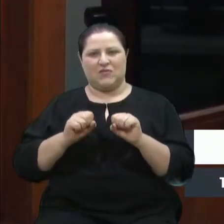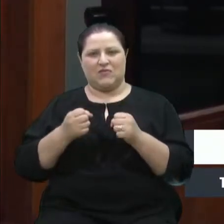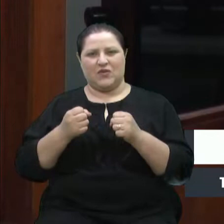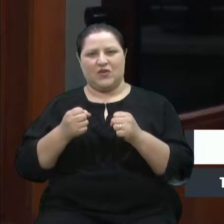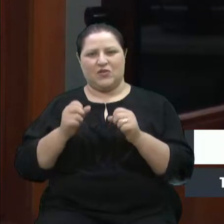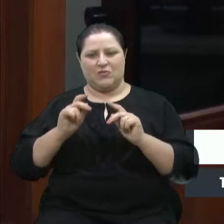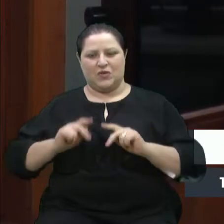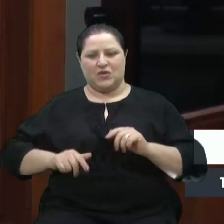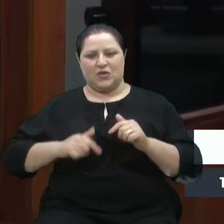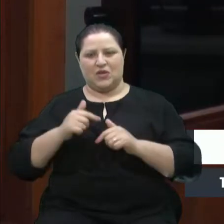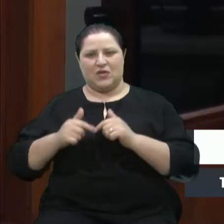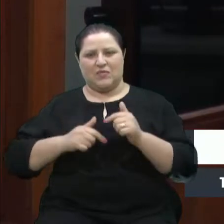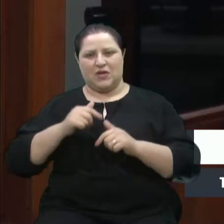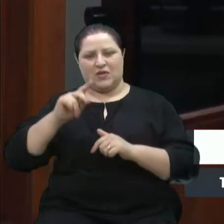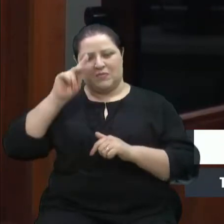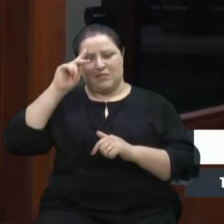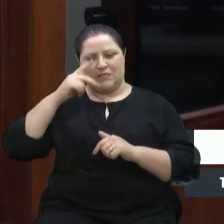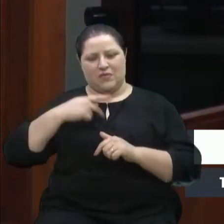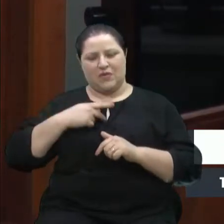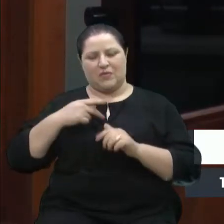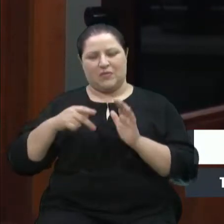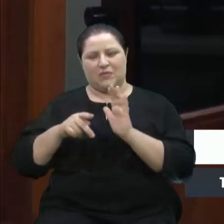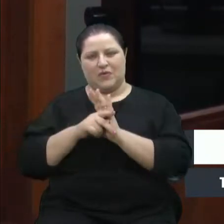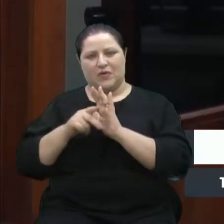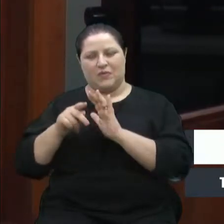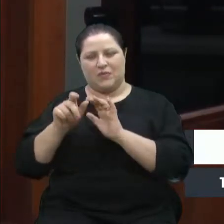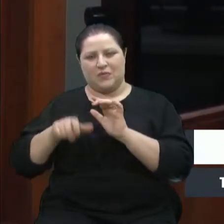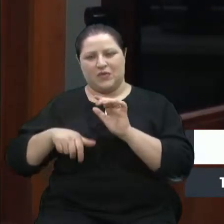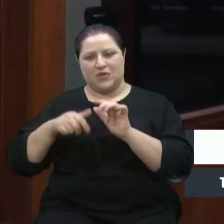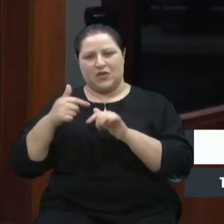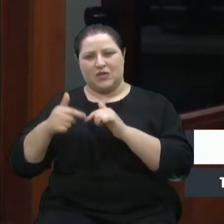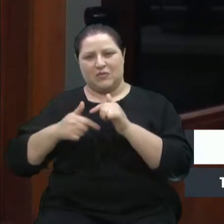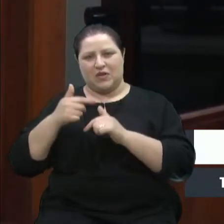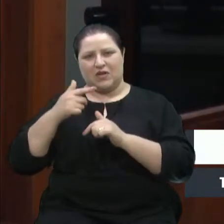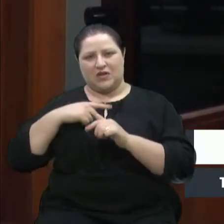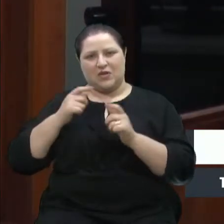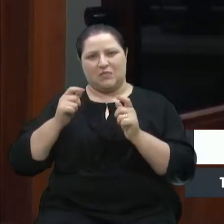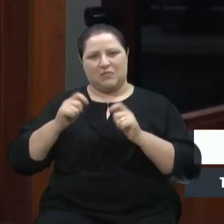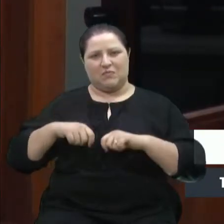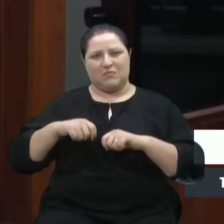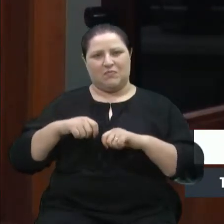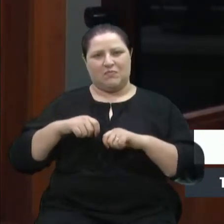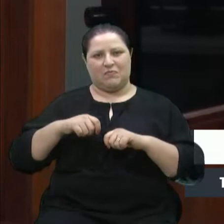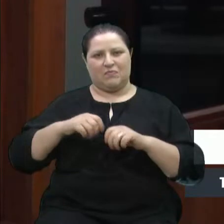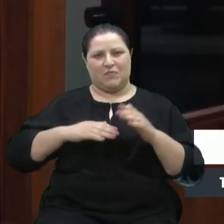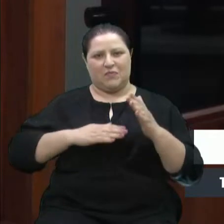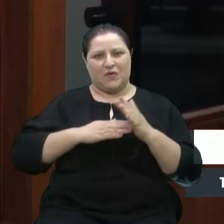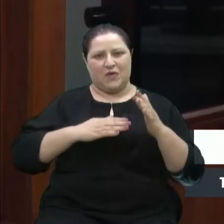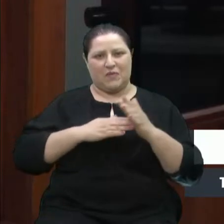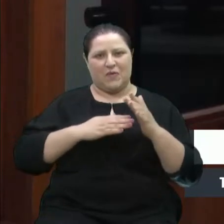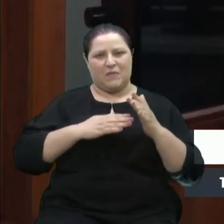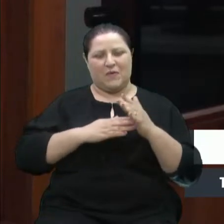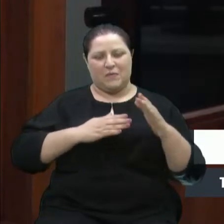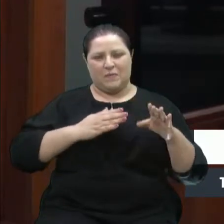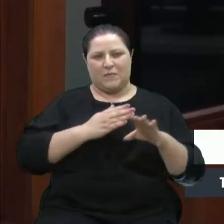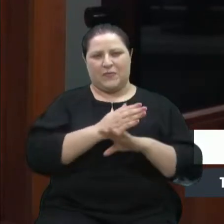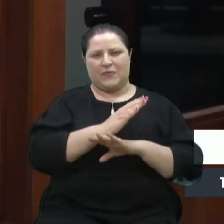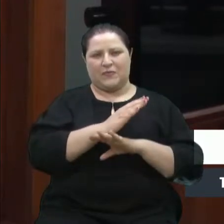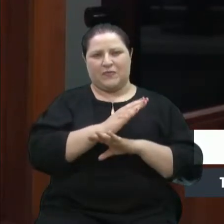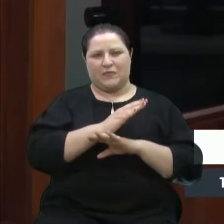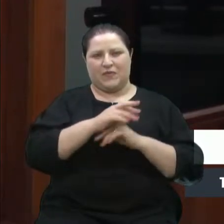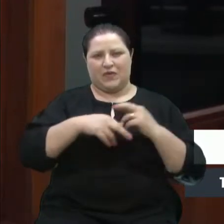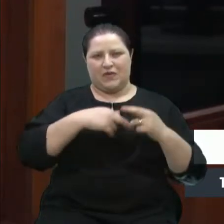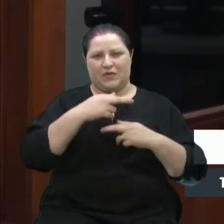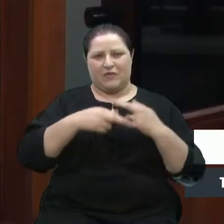trabalhos próprios trabalhadores e tem condições de um lugar vencer obstáculos da reforma trabalhista e conquista